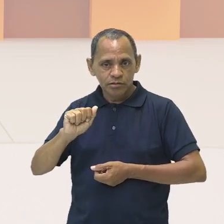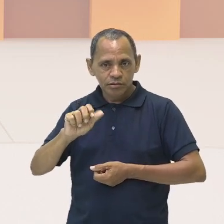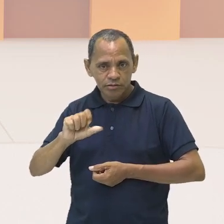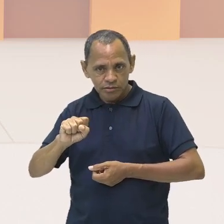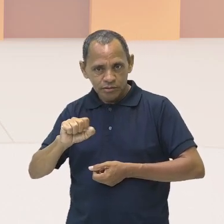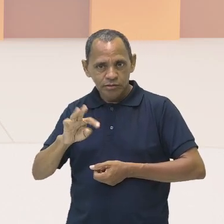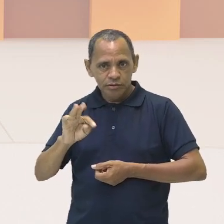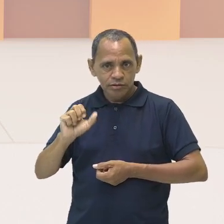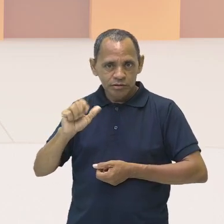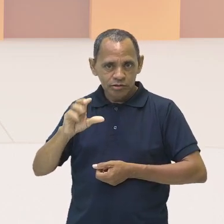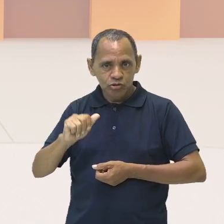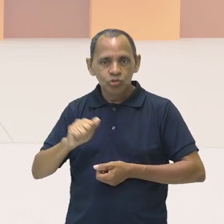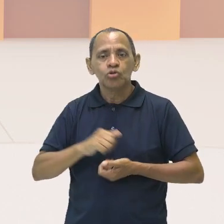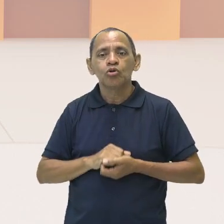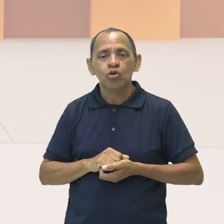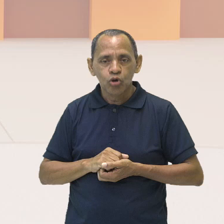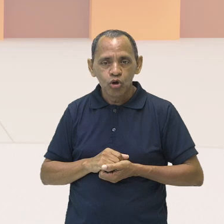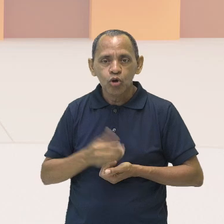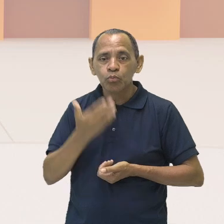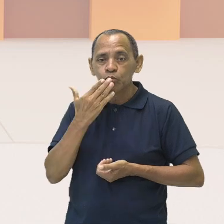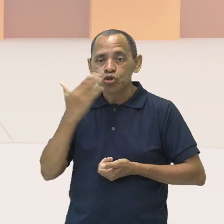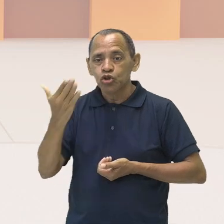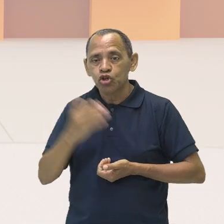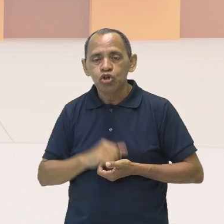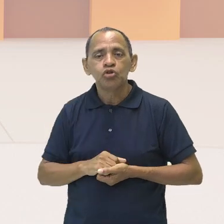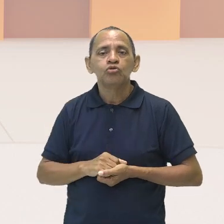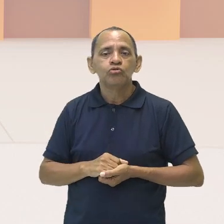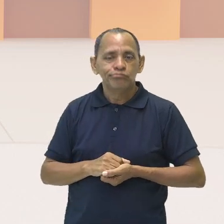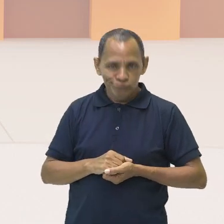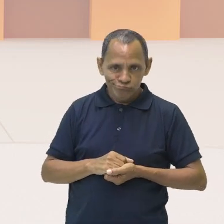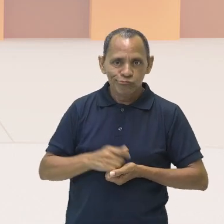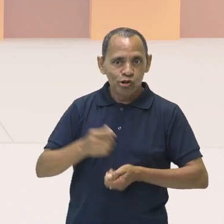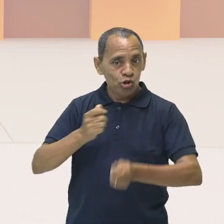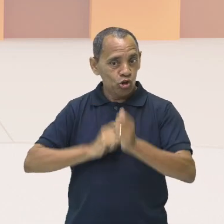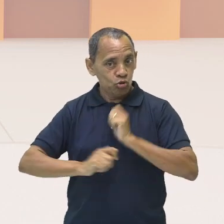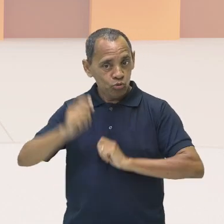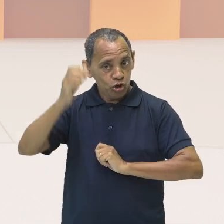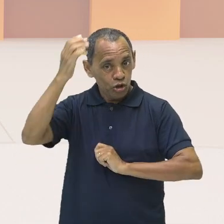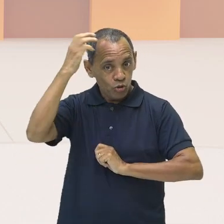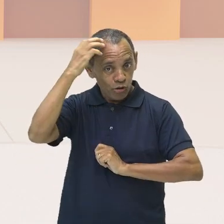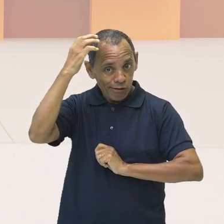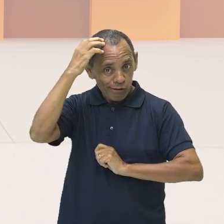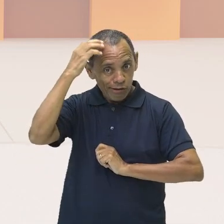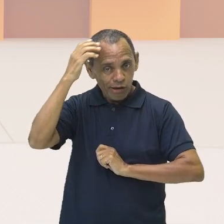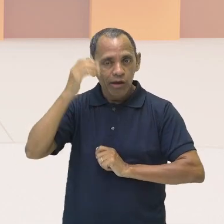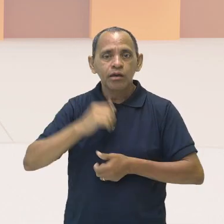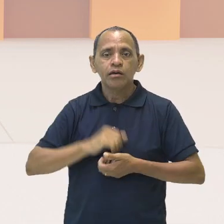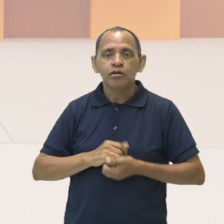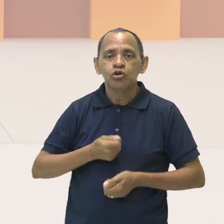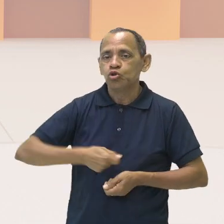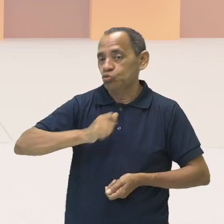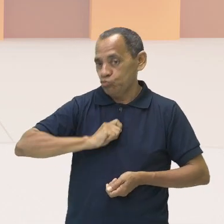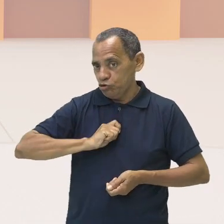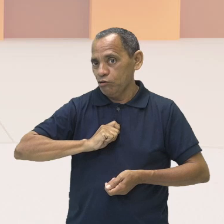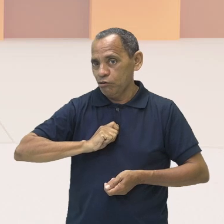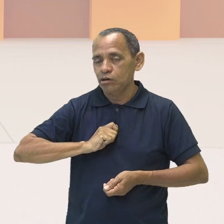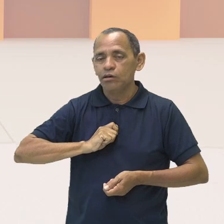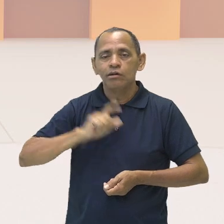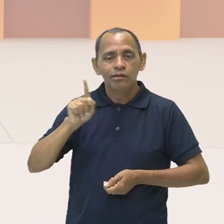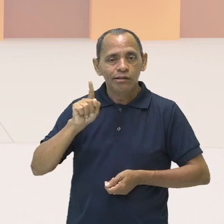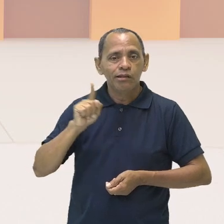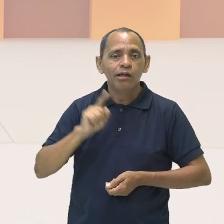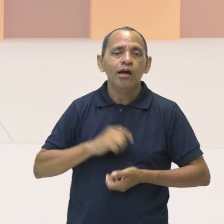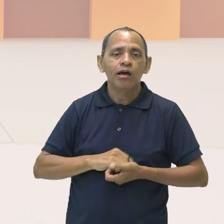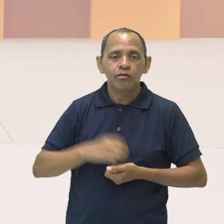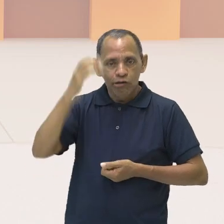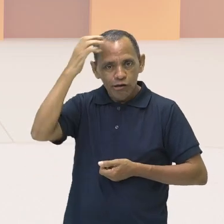por Filipe II da Espanha. Então, o rei de Portugal era um jovem e ele foi